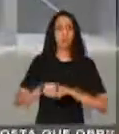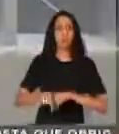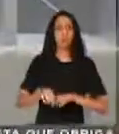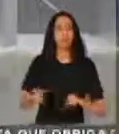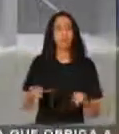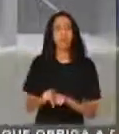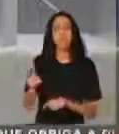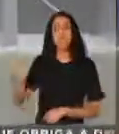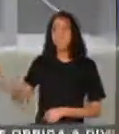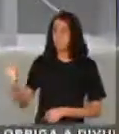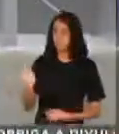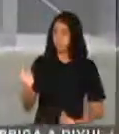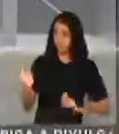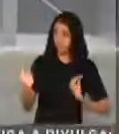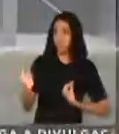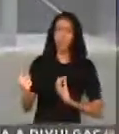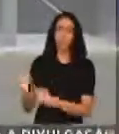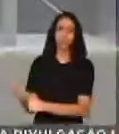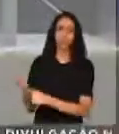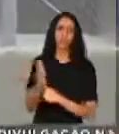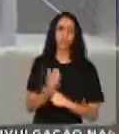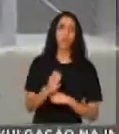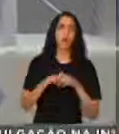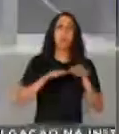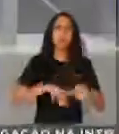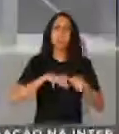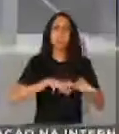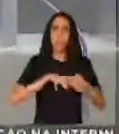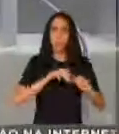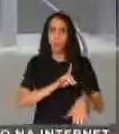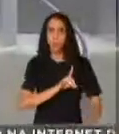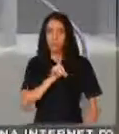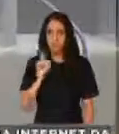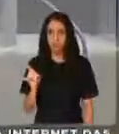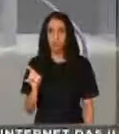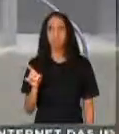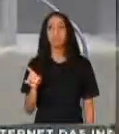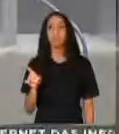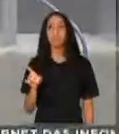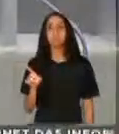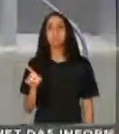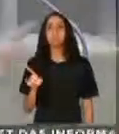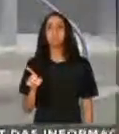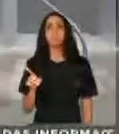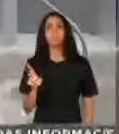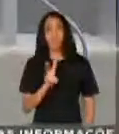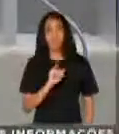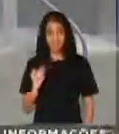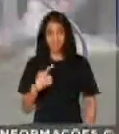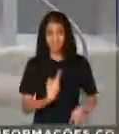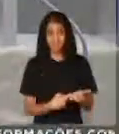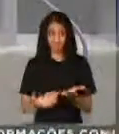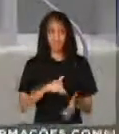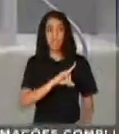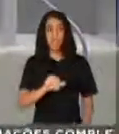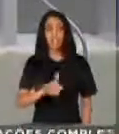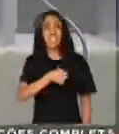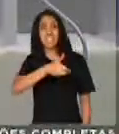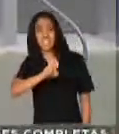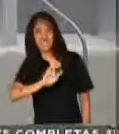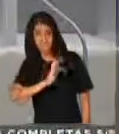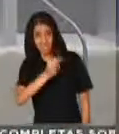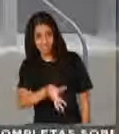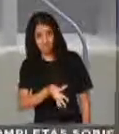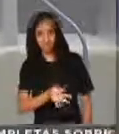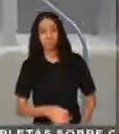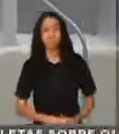sua presença nos ajudou na grande mobilização que nós teremos no dia 15. Os estudantes, eu